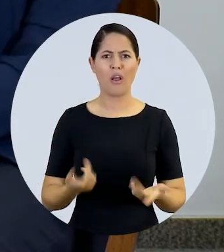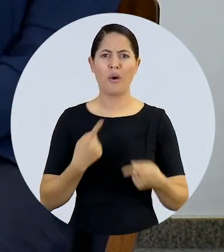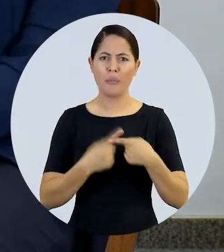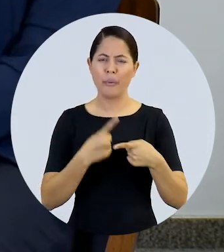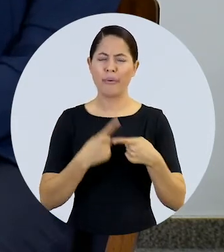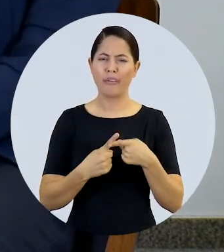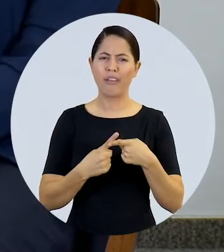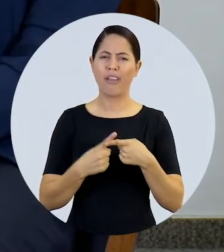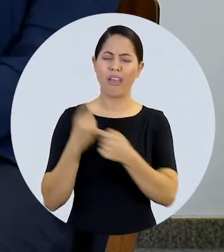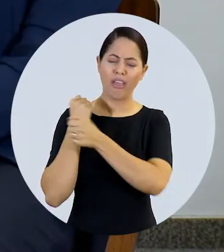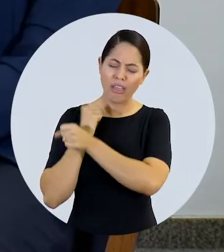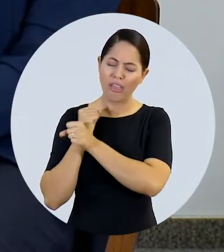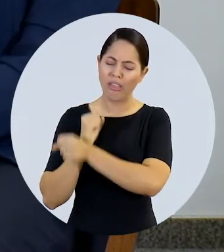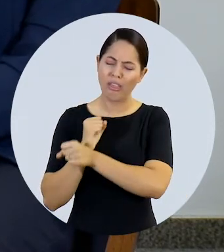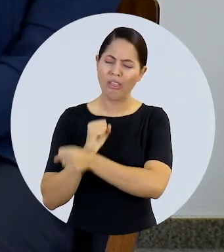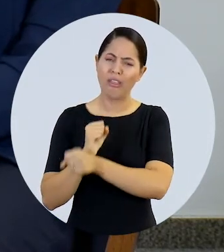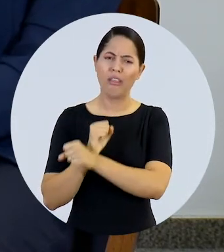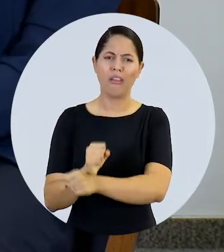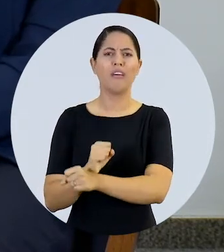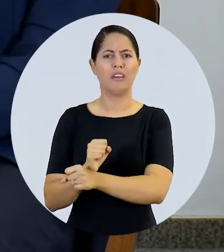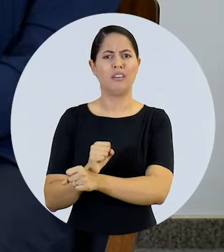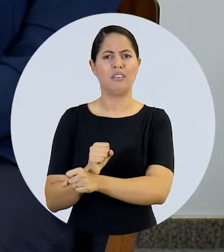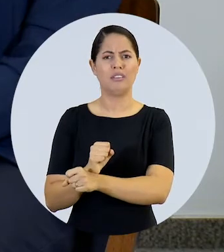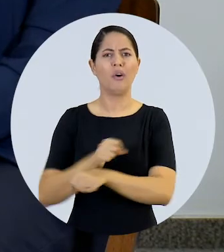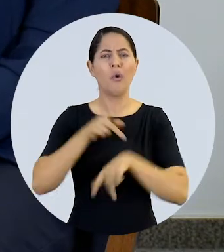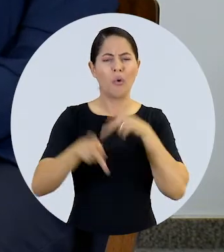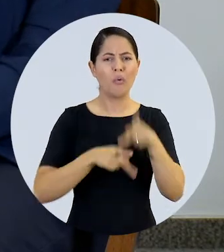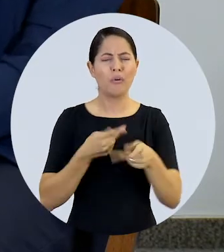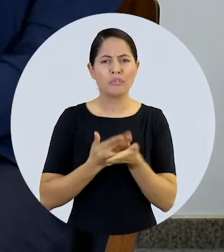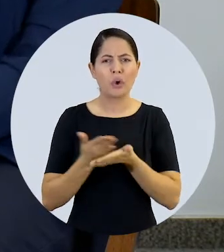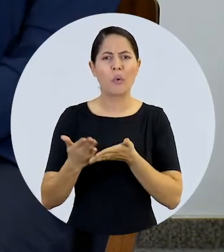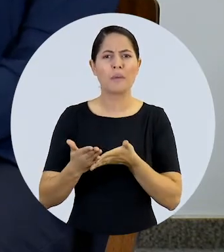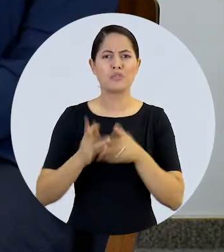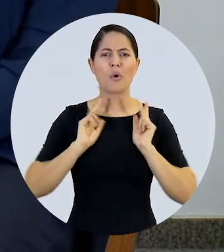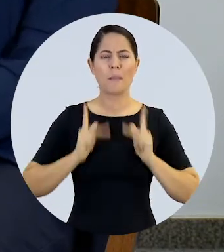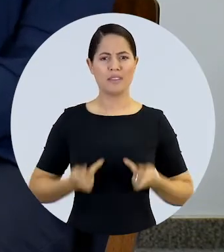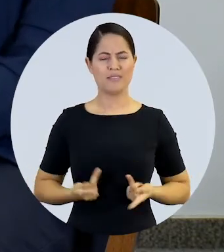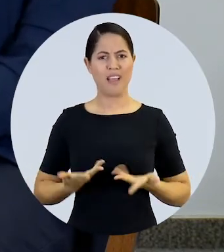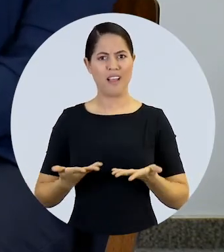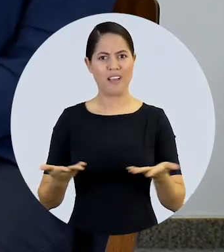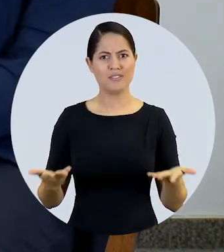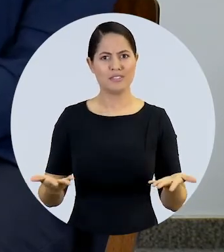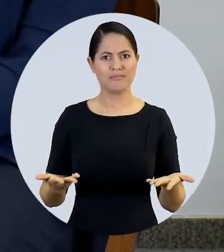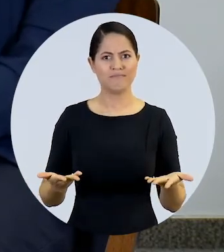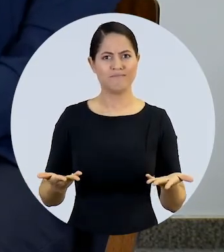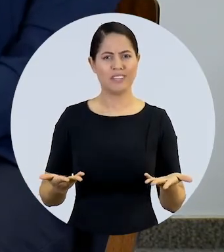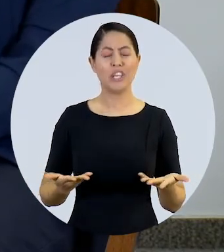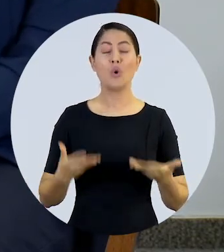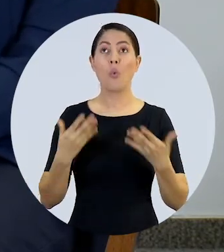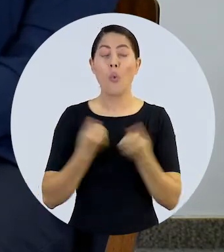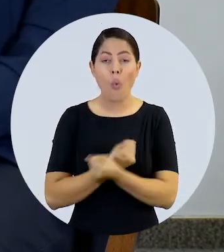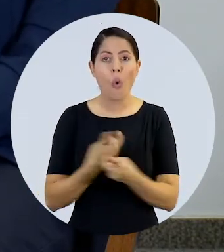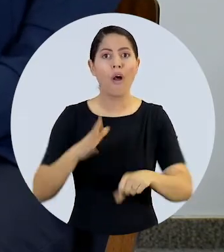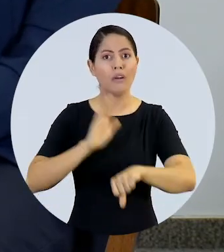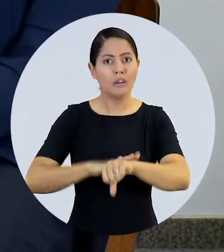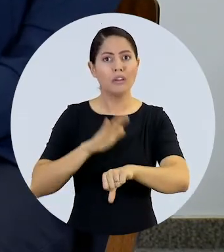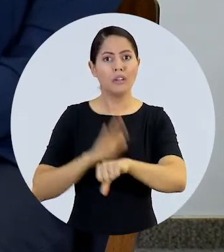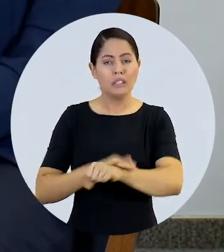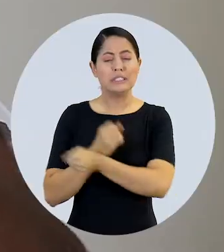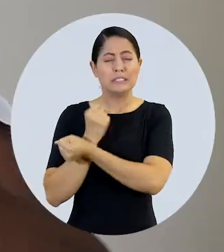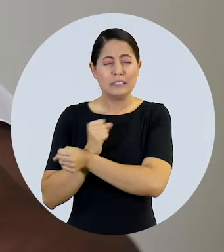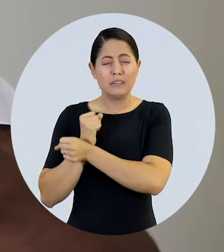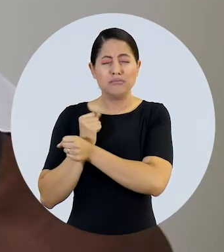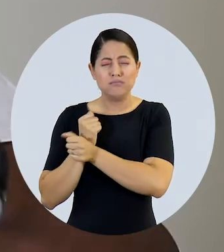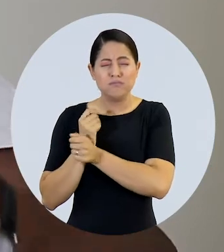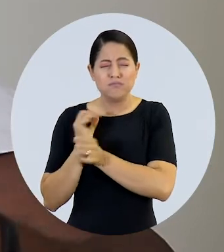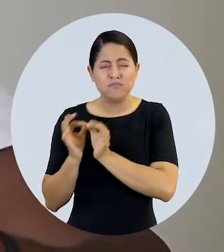de ter escravizado povos com civilização, povos que iniciaram a humanidade e, além disso, tanto tempo,